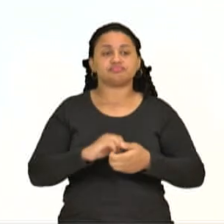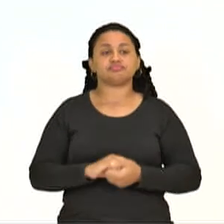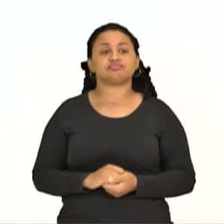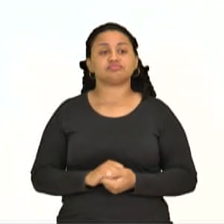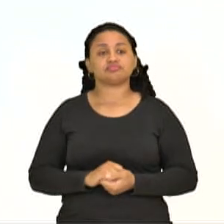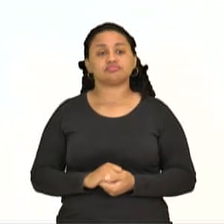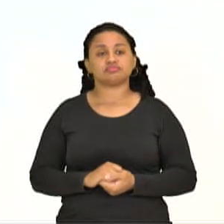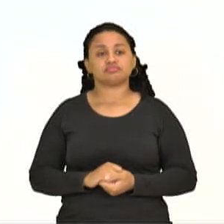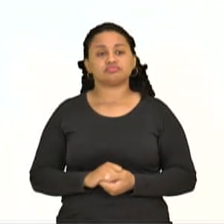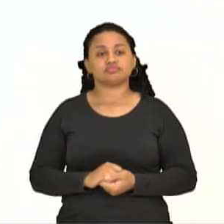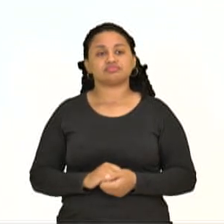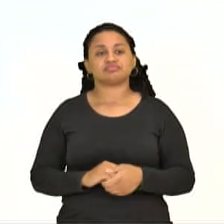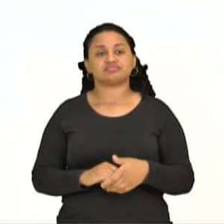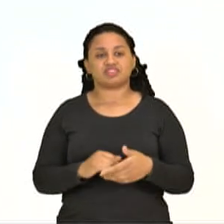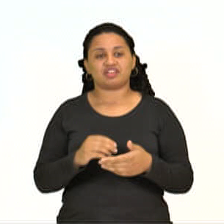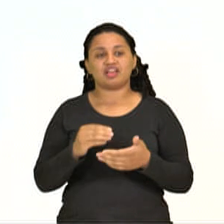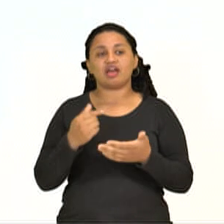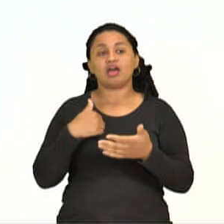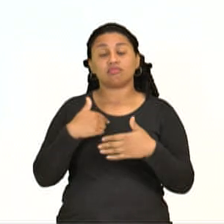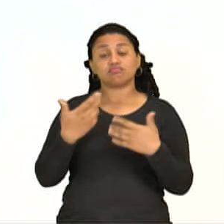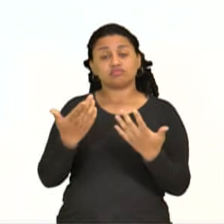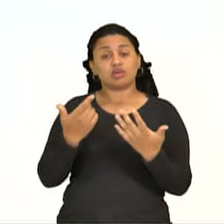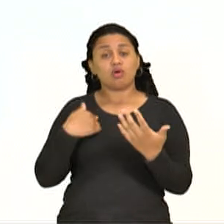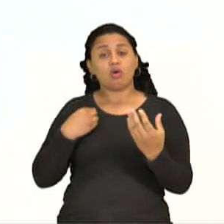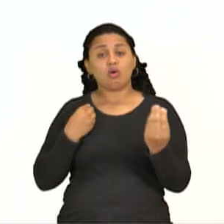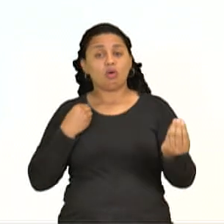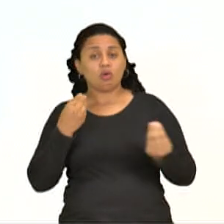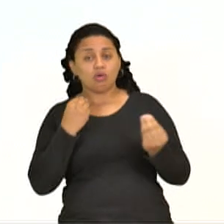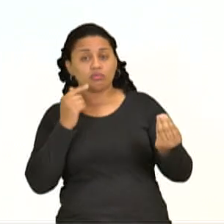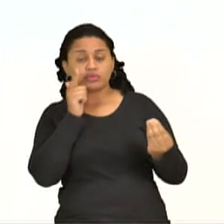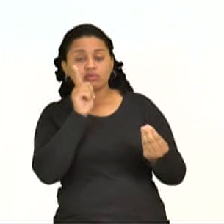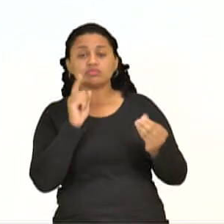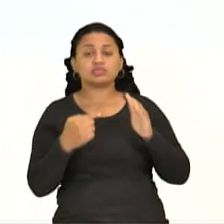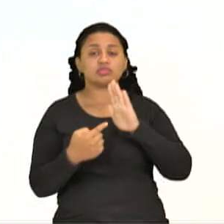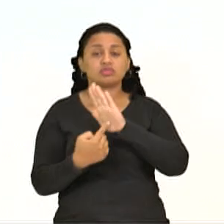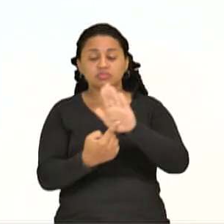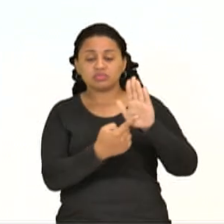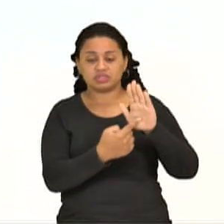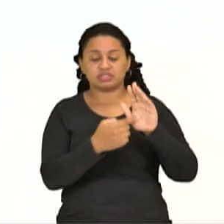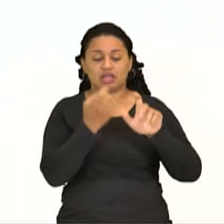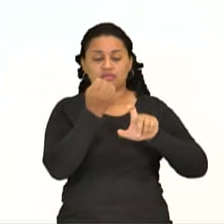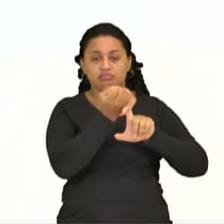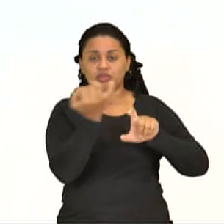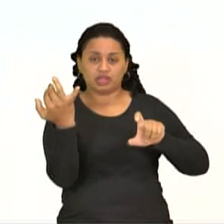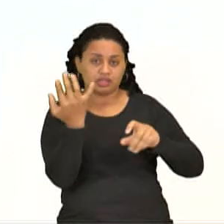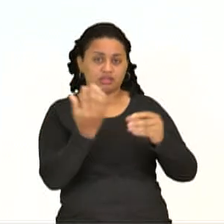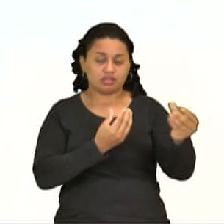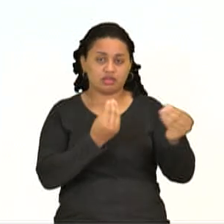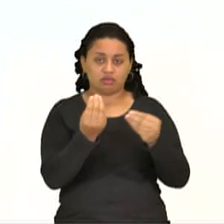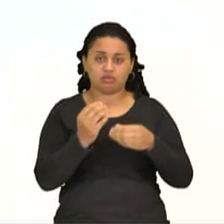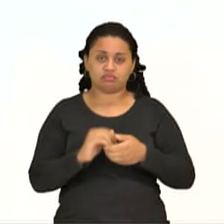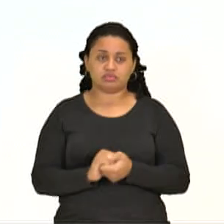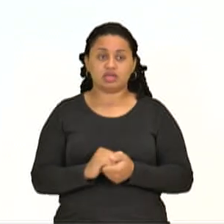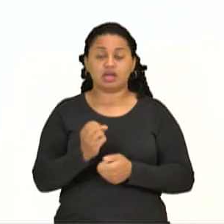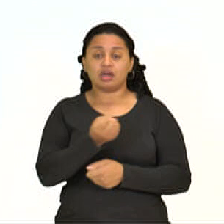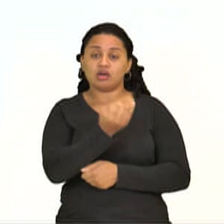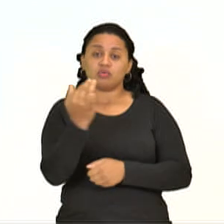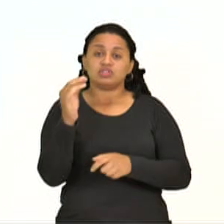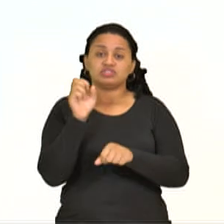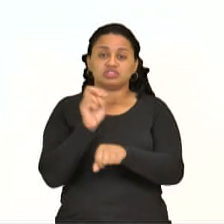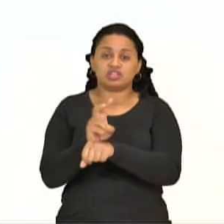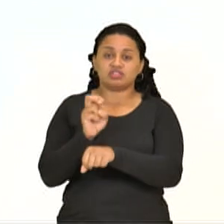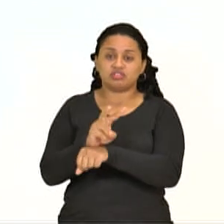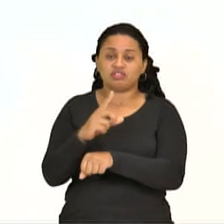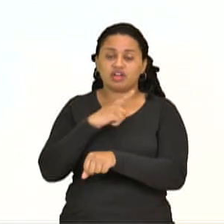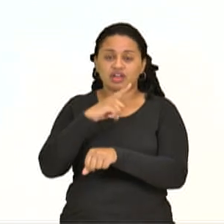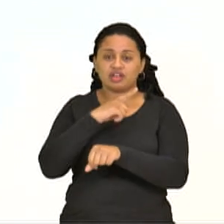garagem. Faltou um pontinho aqui, tá? Como posso representar em forma de potência o número de vagas desse